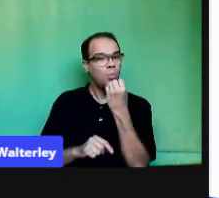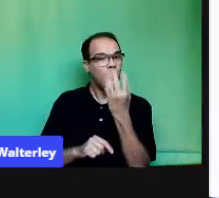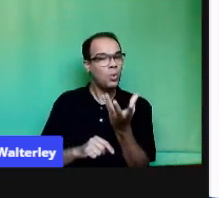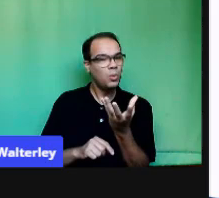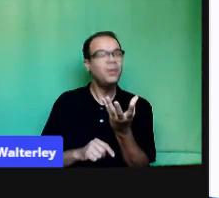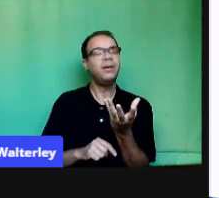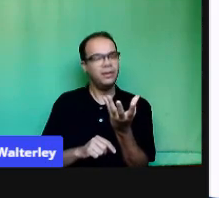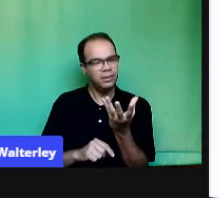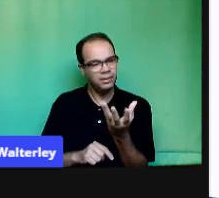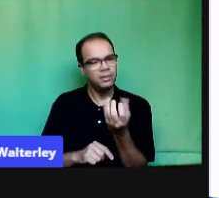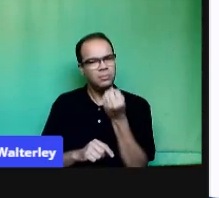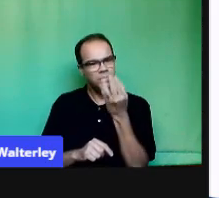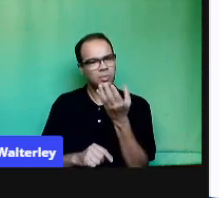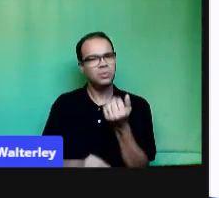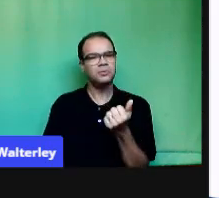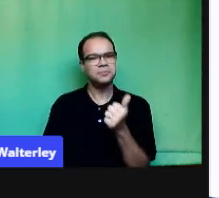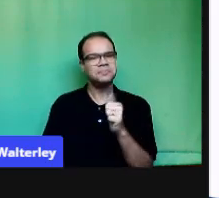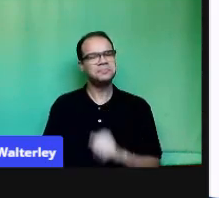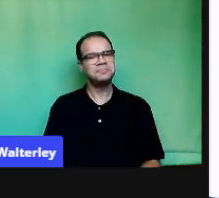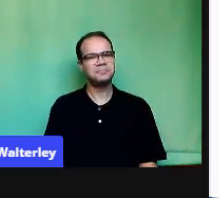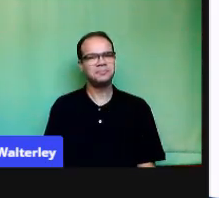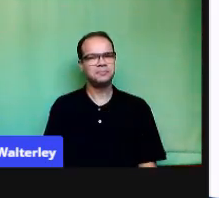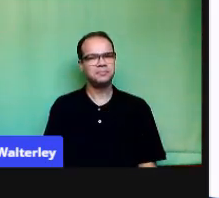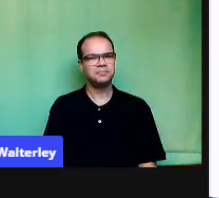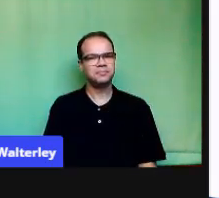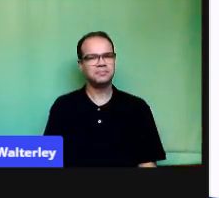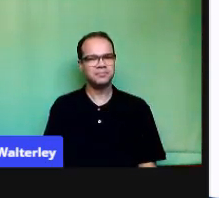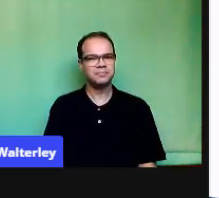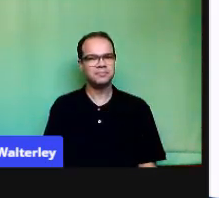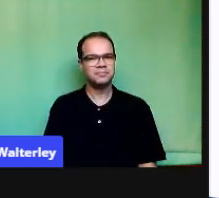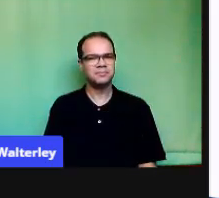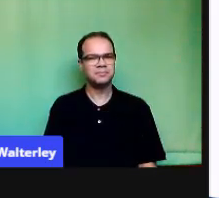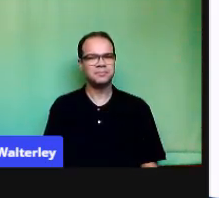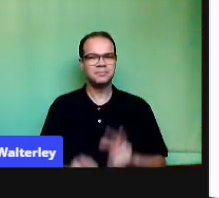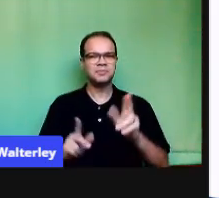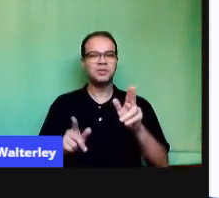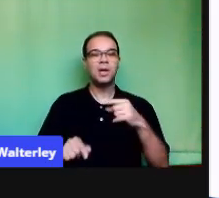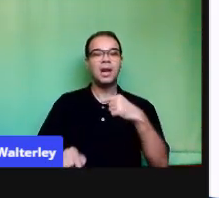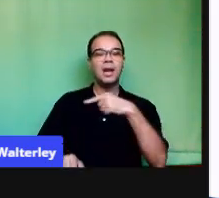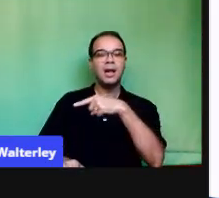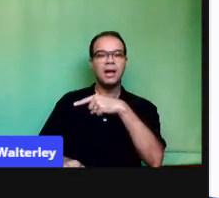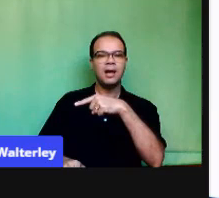substantivo, né? Que é o estado do animal. Passa o próximo, por favor.